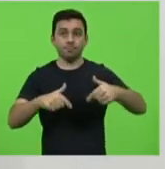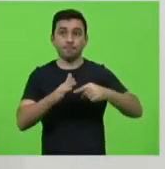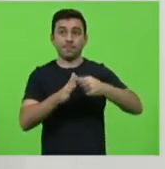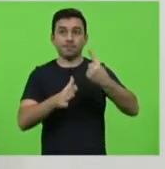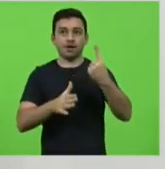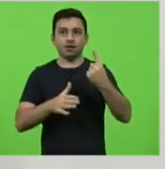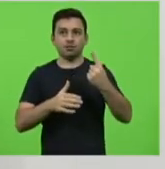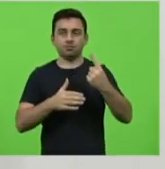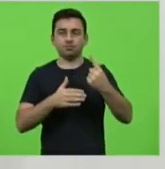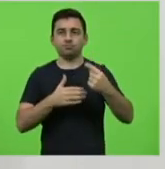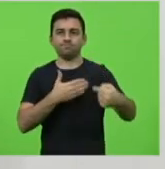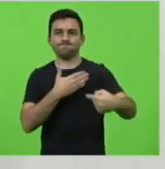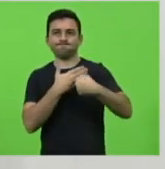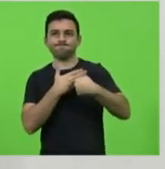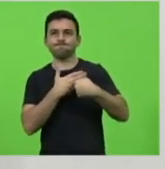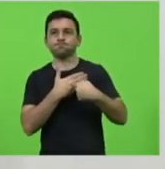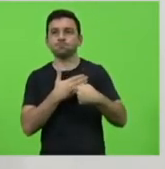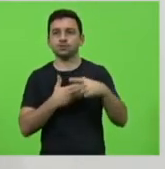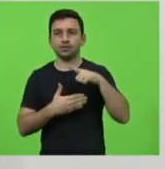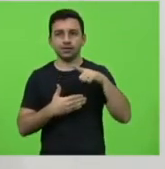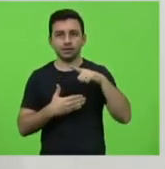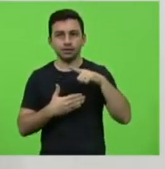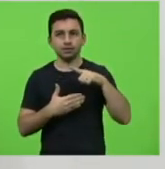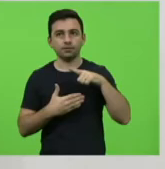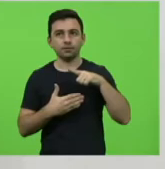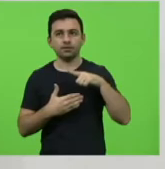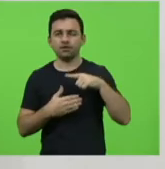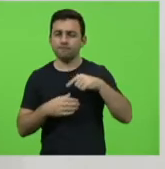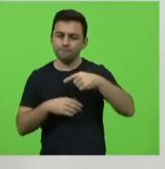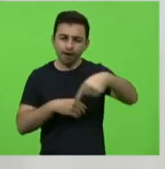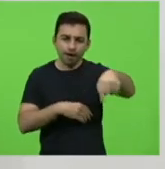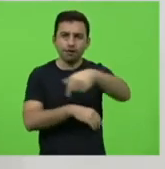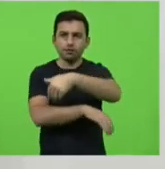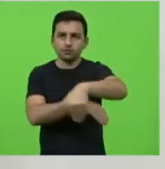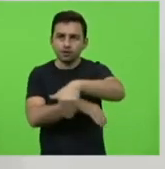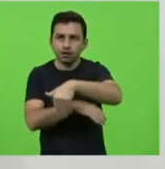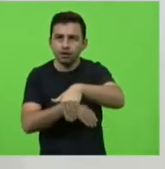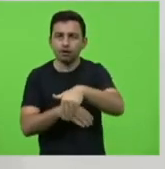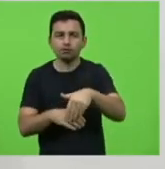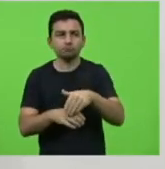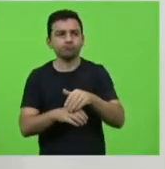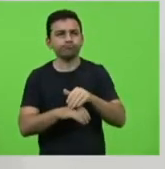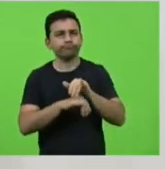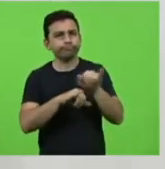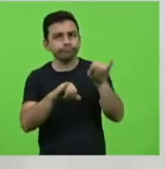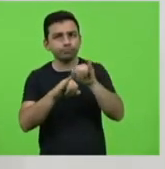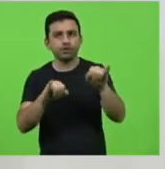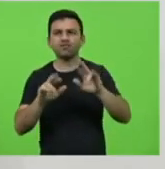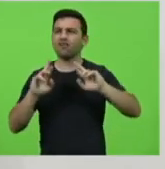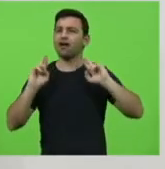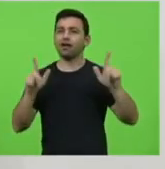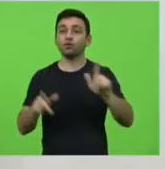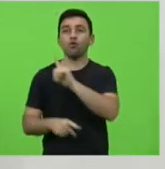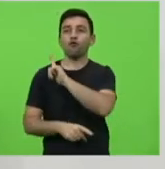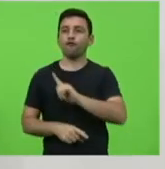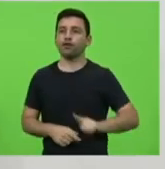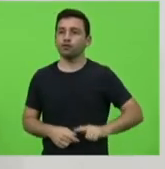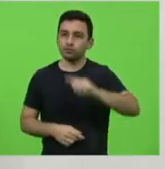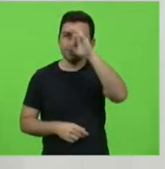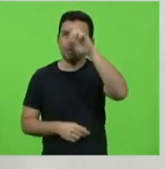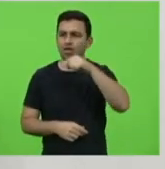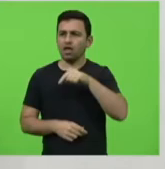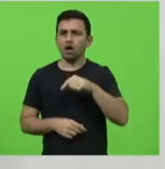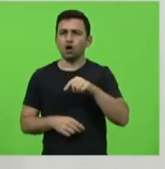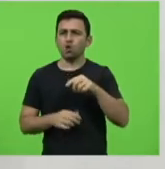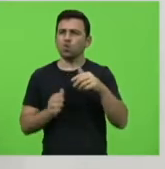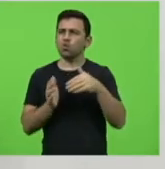que vive na estrada como eu, diferente do governador. O governador, a última vez que esteve em Joinville,